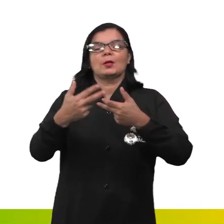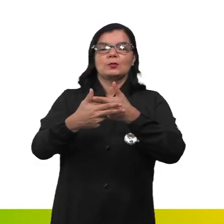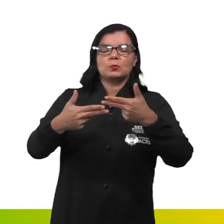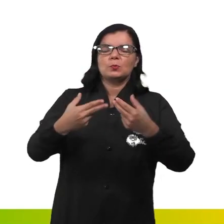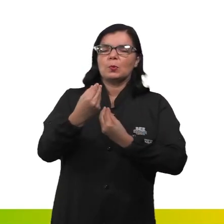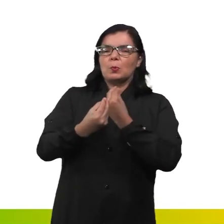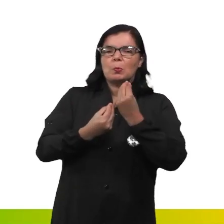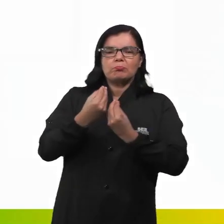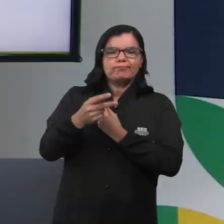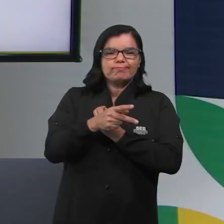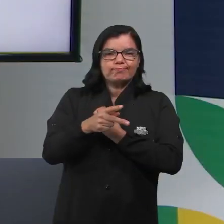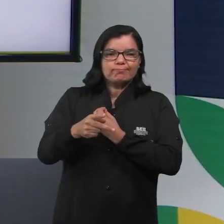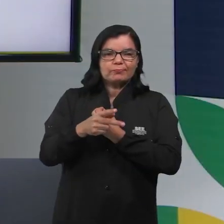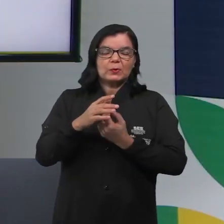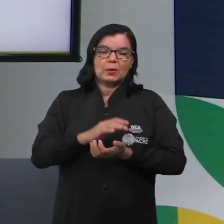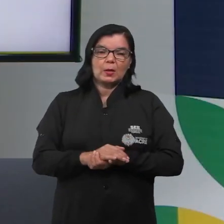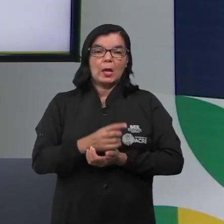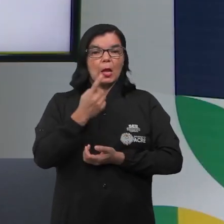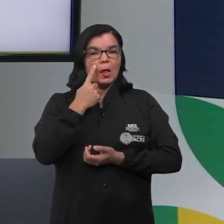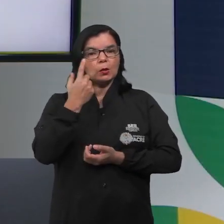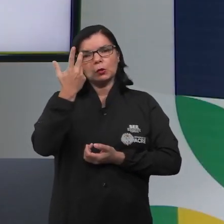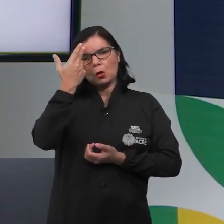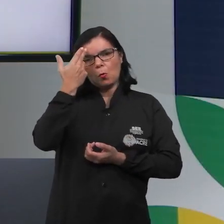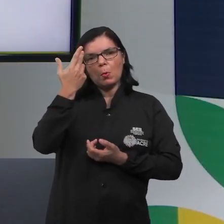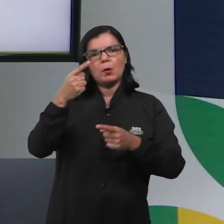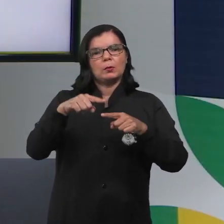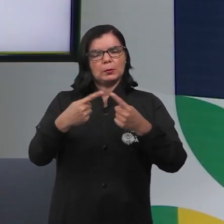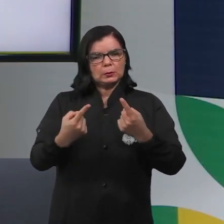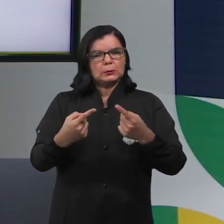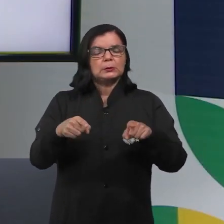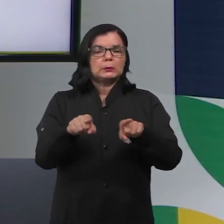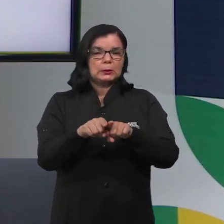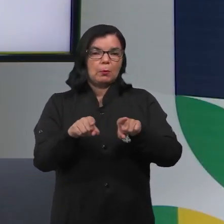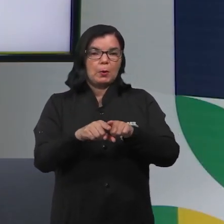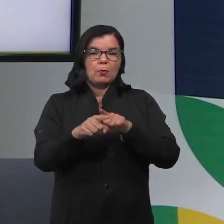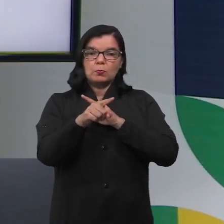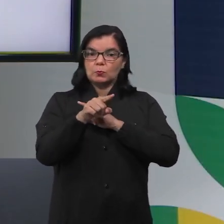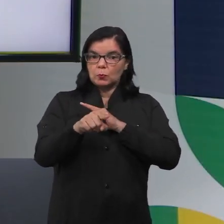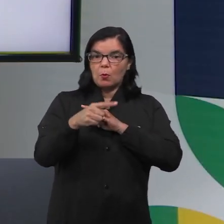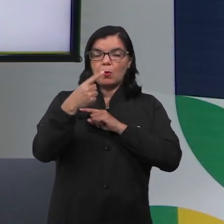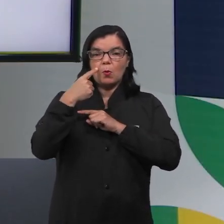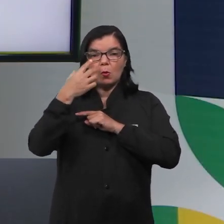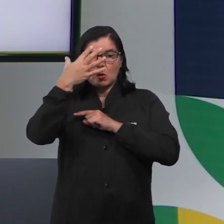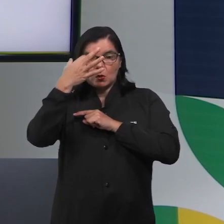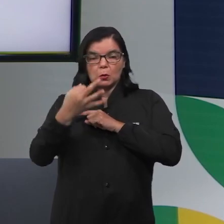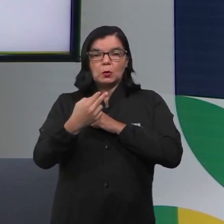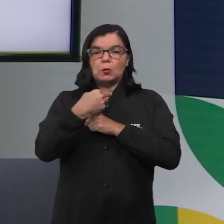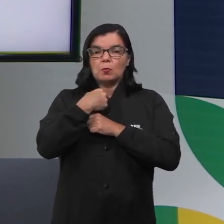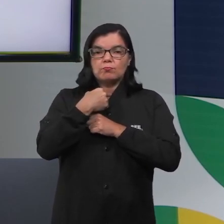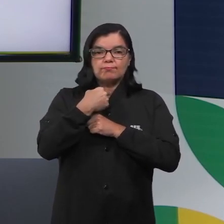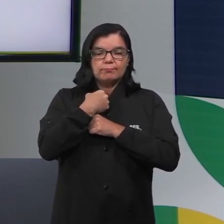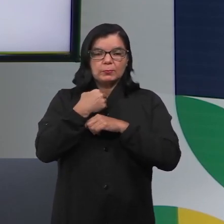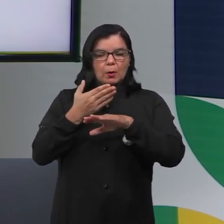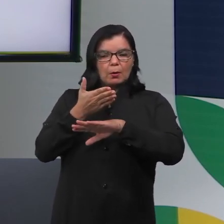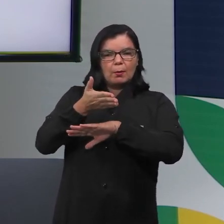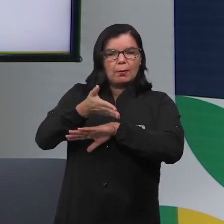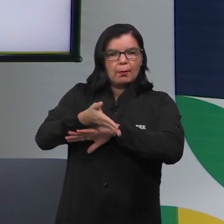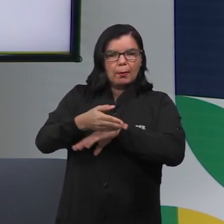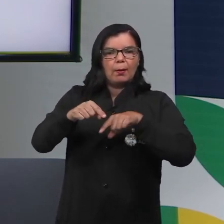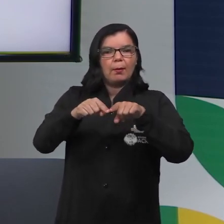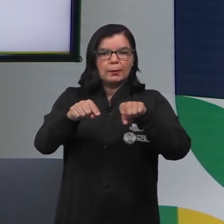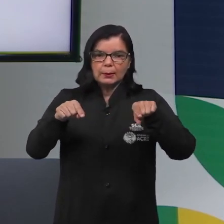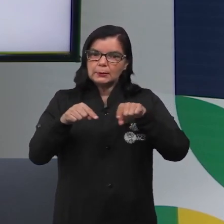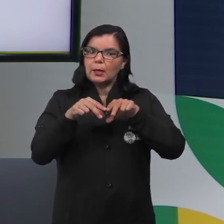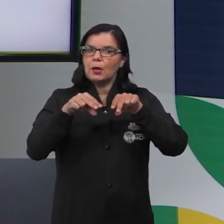assim, professor? É muito comum, às vezes, né, que por uma questão legal, por você legalmente não poder, às vezes, entrar nessas